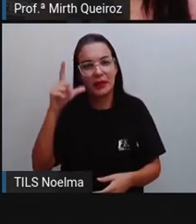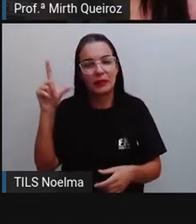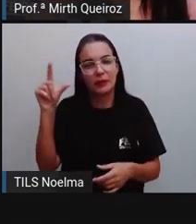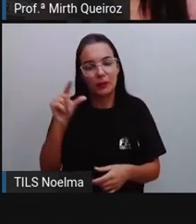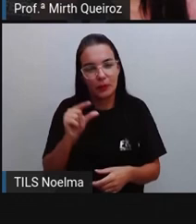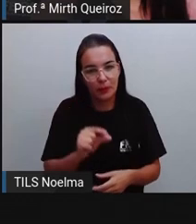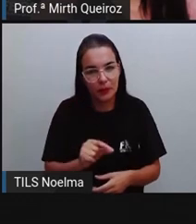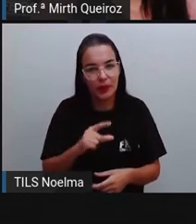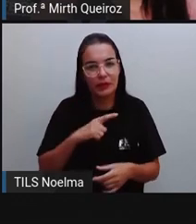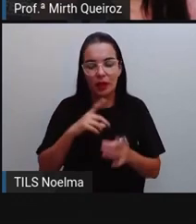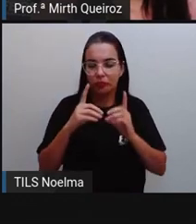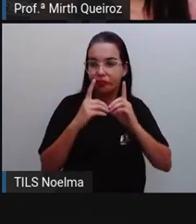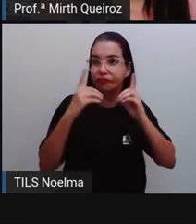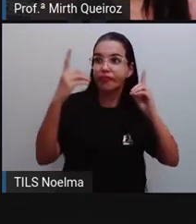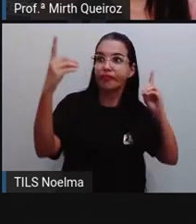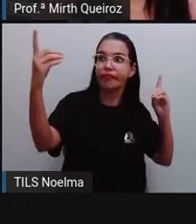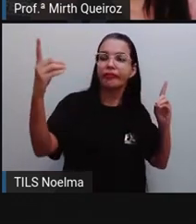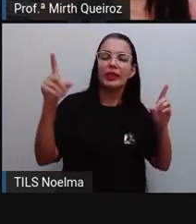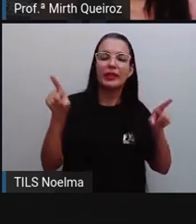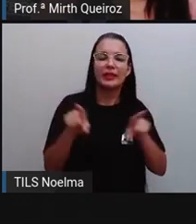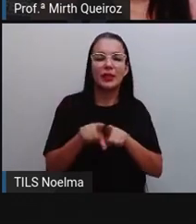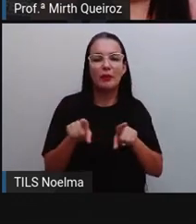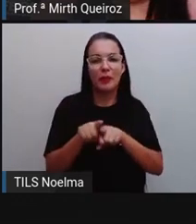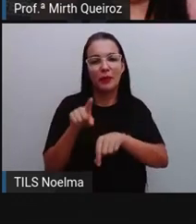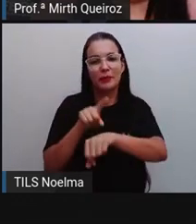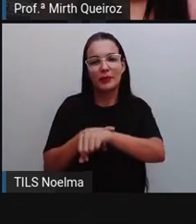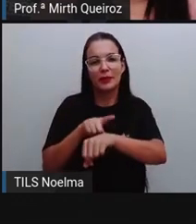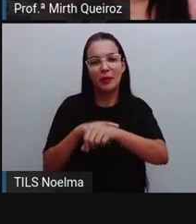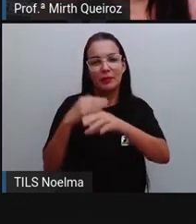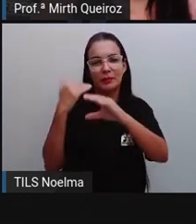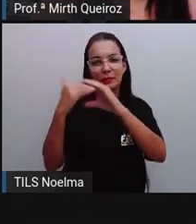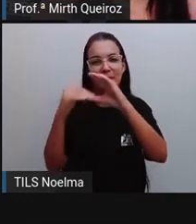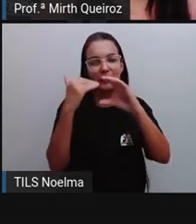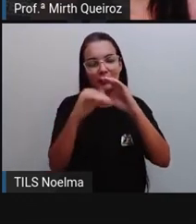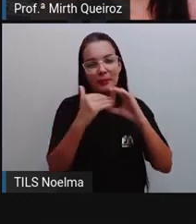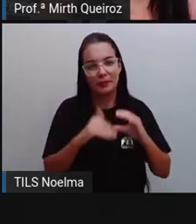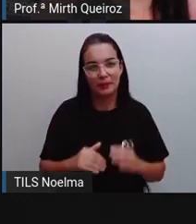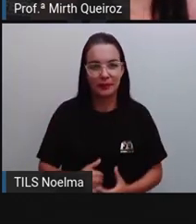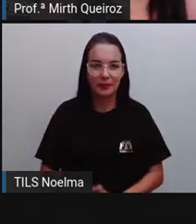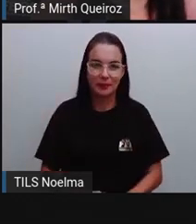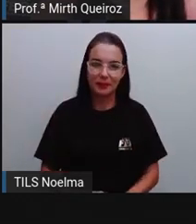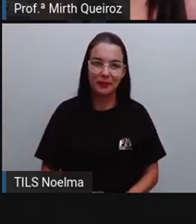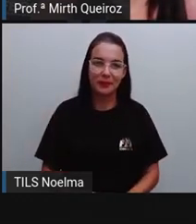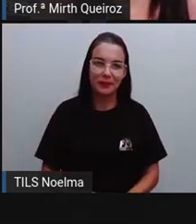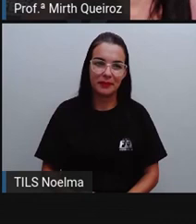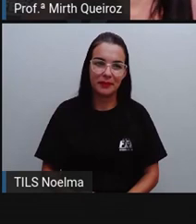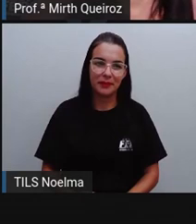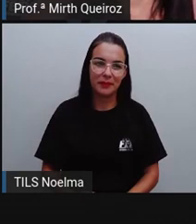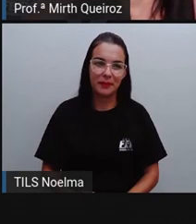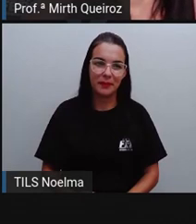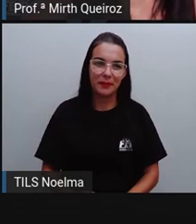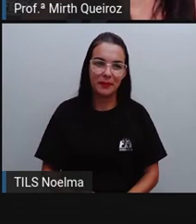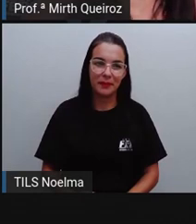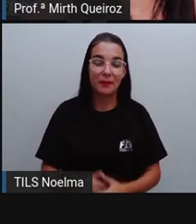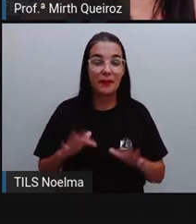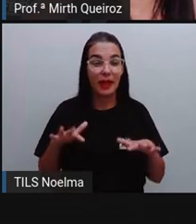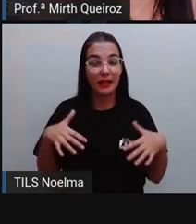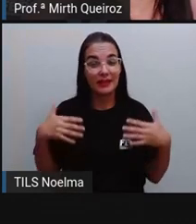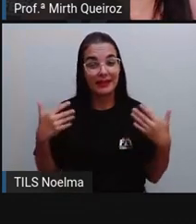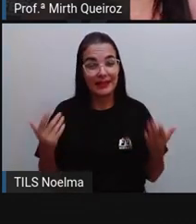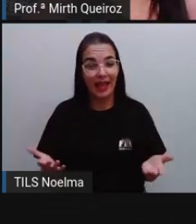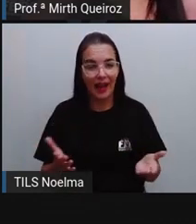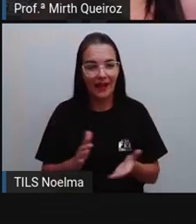diminuindo longas distâncias e reduzindo o tempo de transmissão de uma informação. Bom,